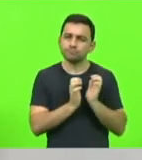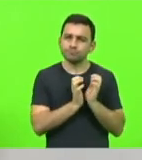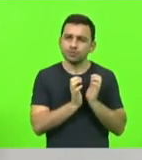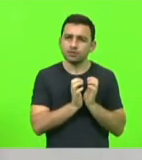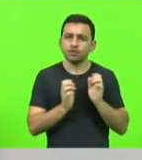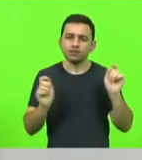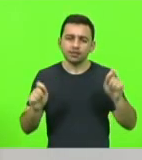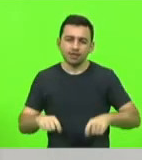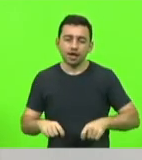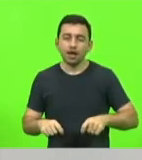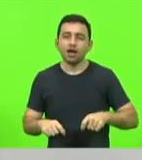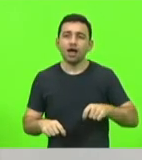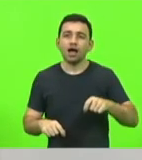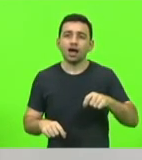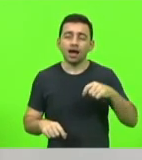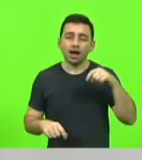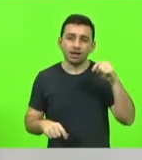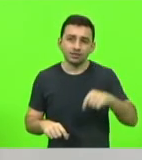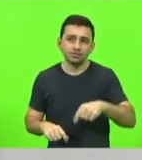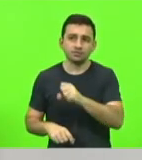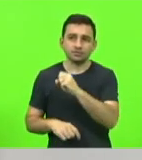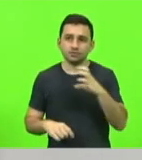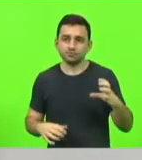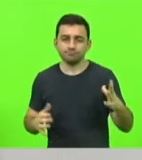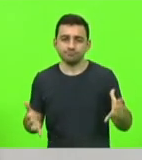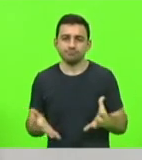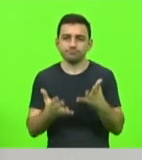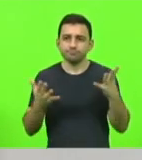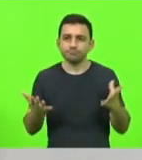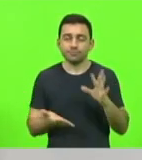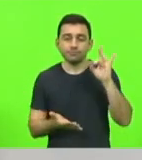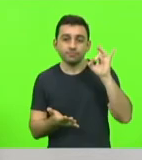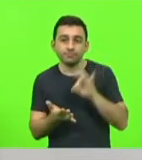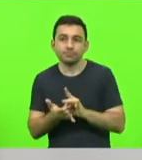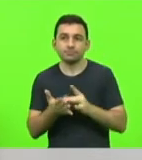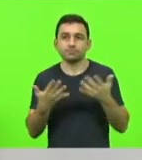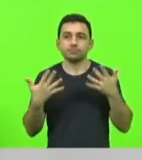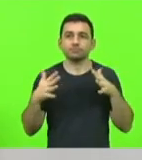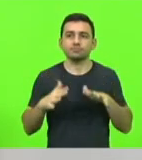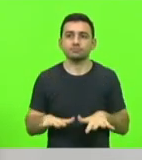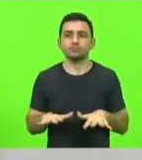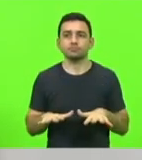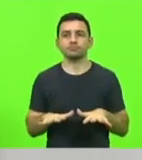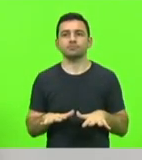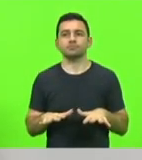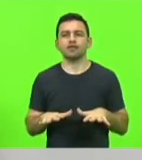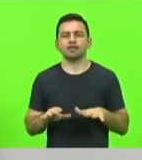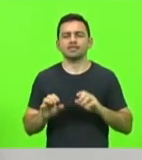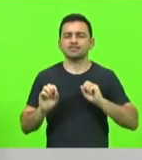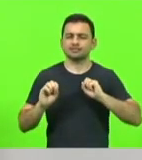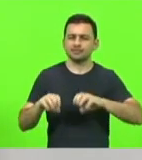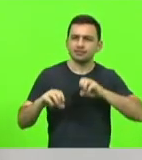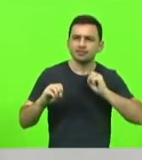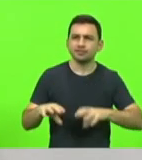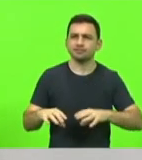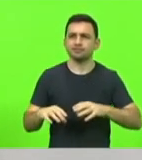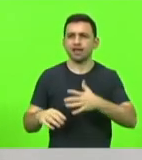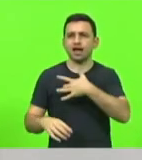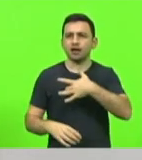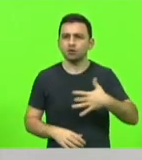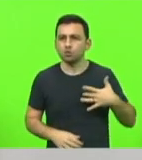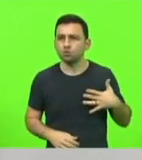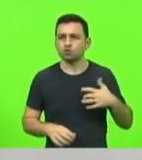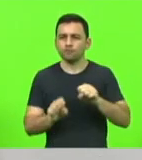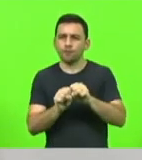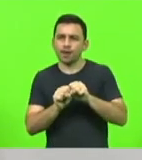Santa Catarina, promovermos a verdadeira inclusão, darmos educação, saúde,